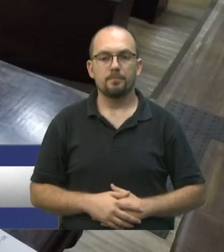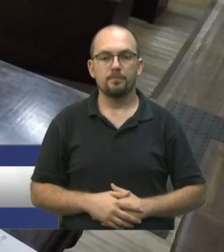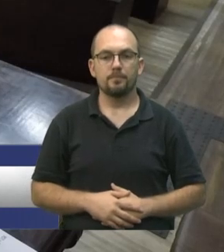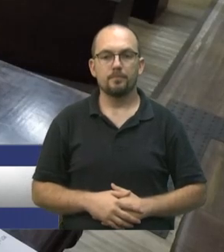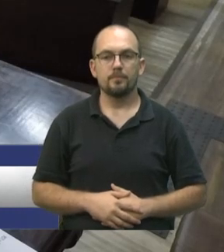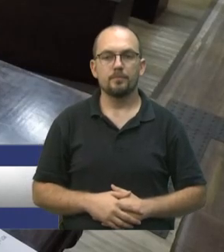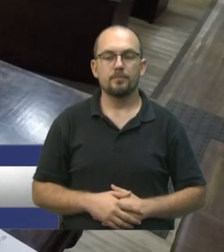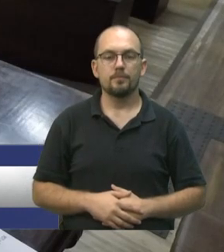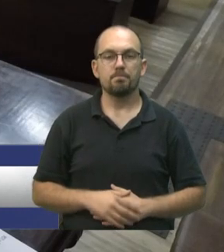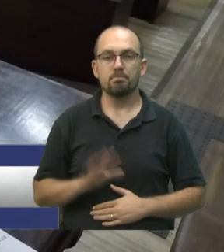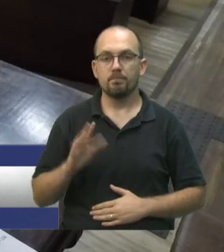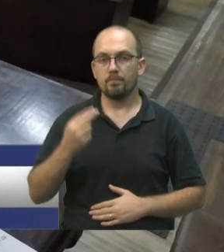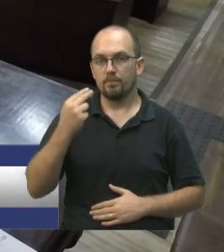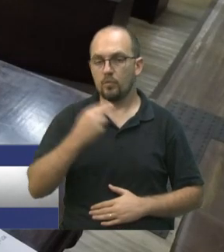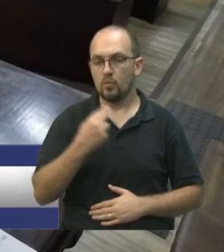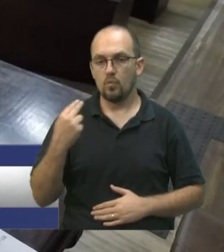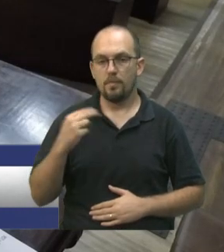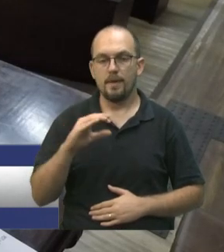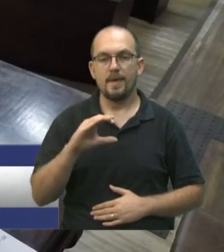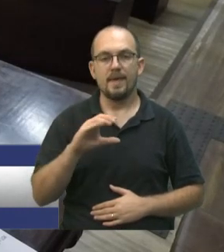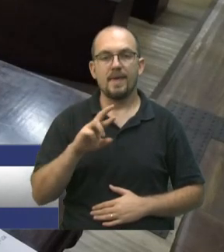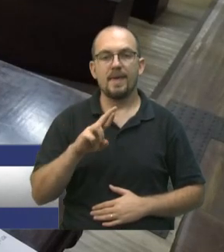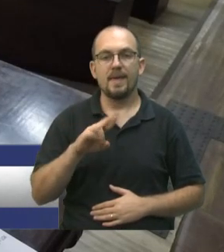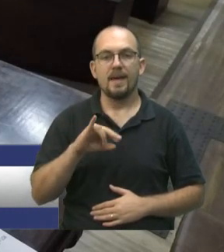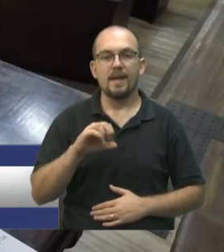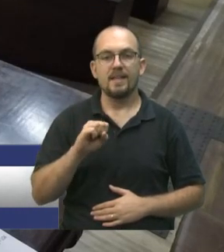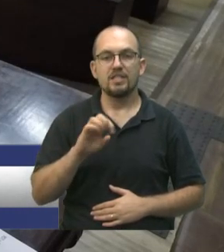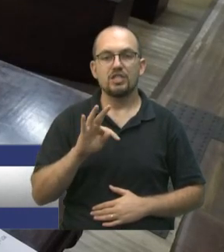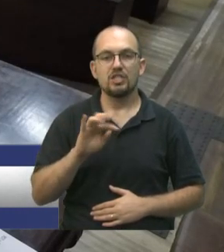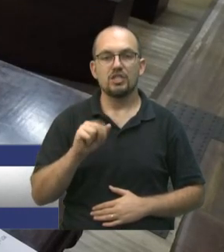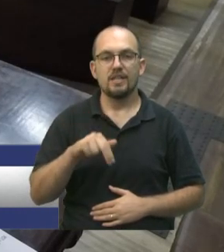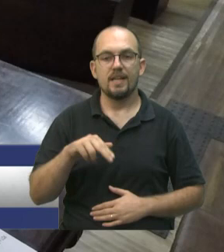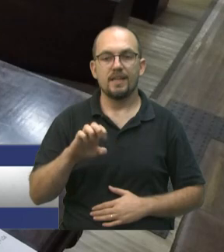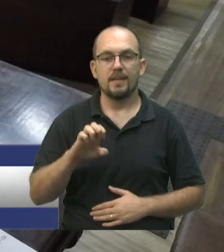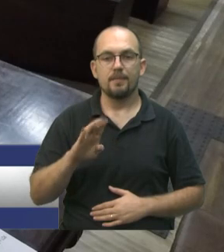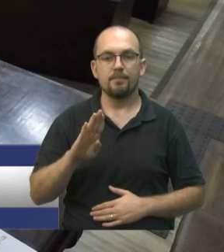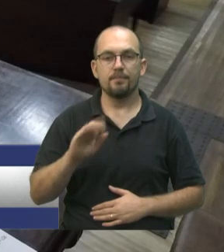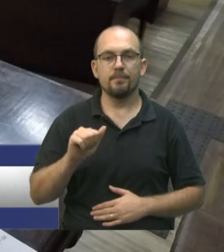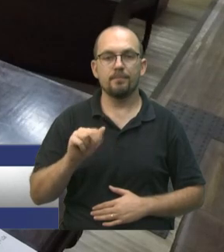Meu nome é Cristiane, o nome completo é Cristiane Banhol.